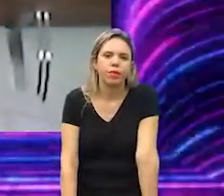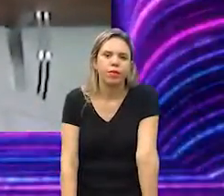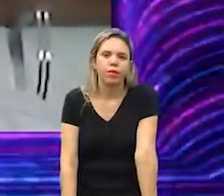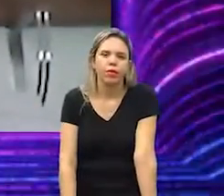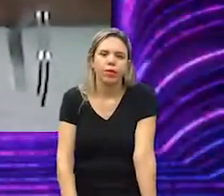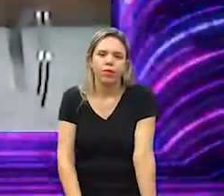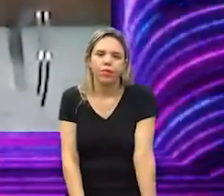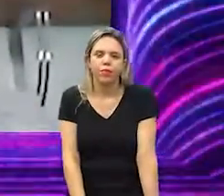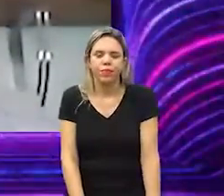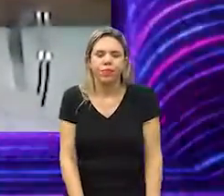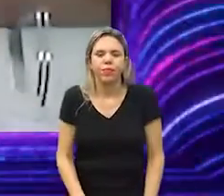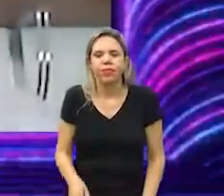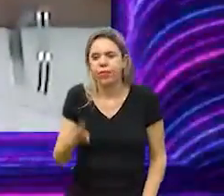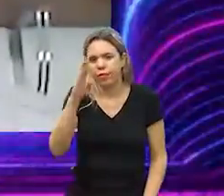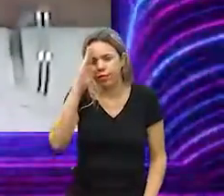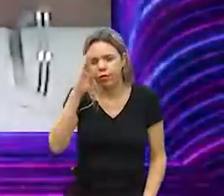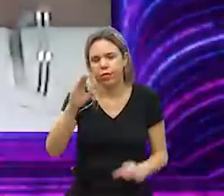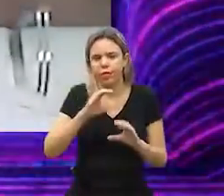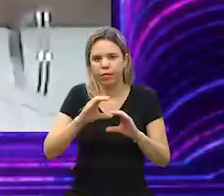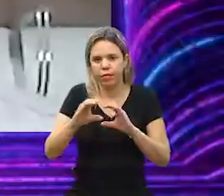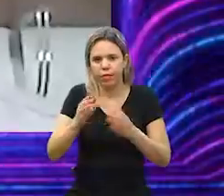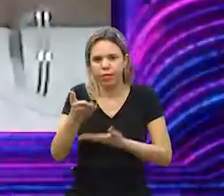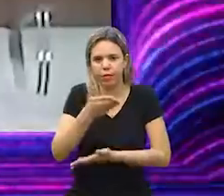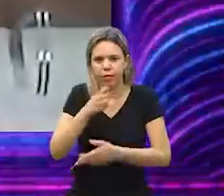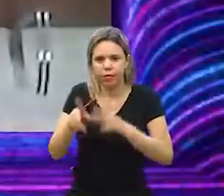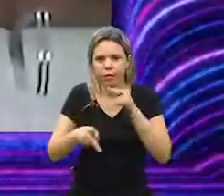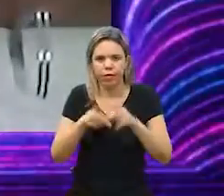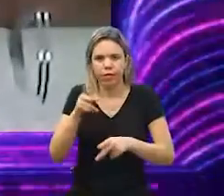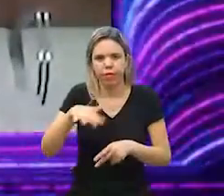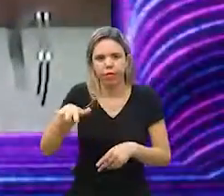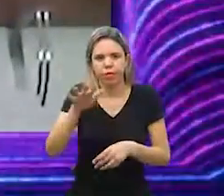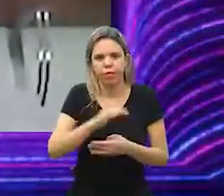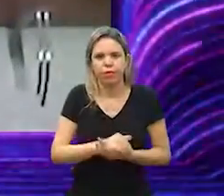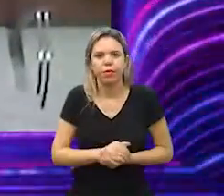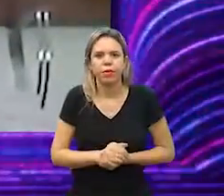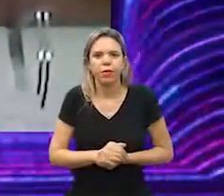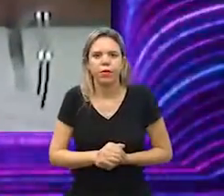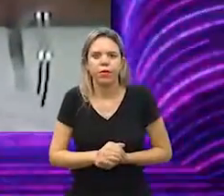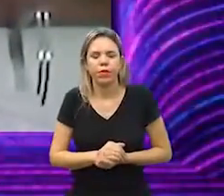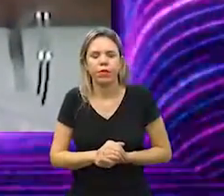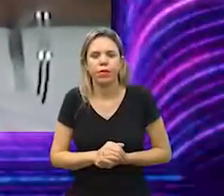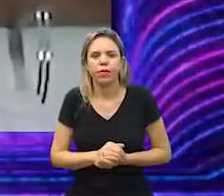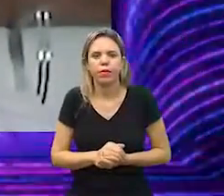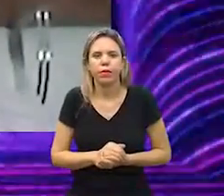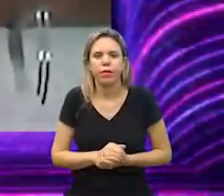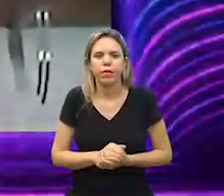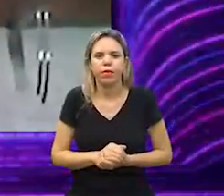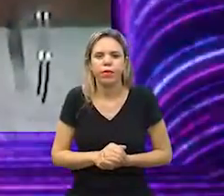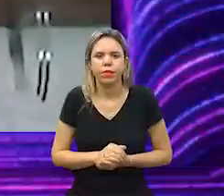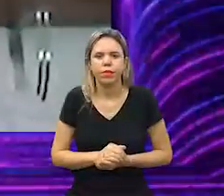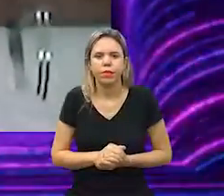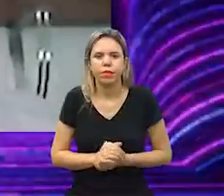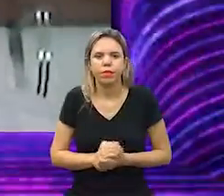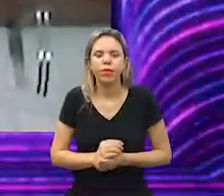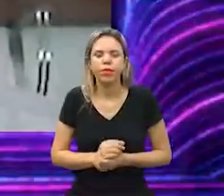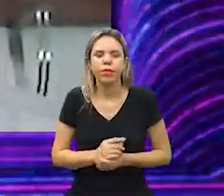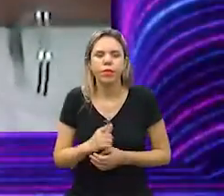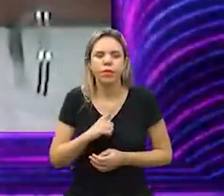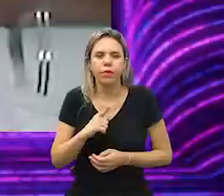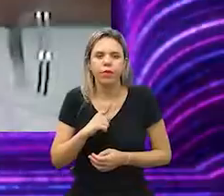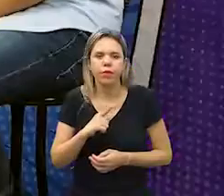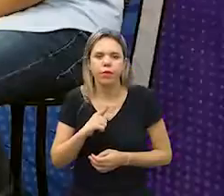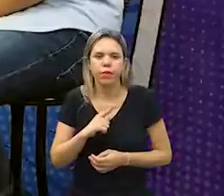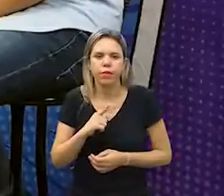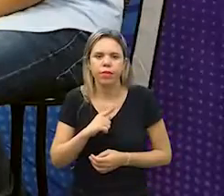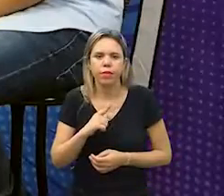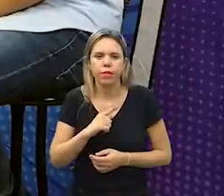S-T-U-C-C-H-I, né? Que é o principal canal com que eu interajo com os leitores, né? Também tenho